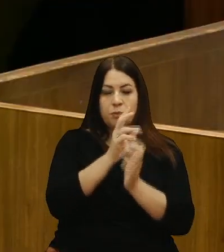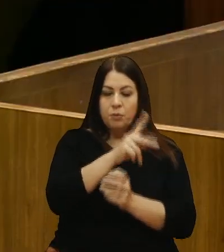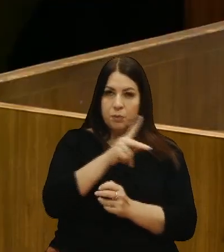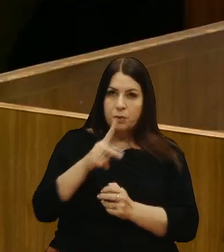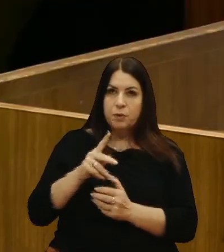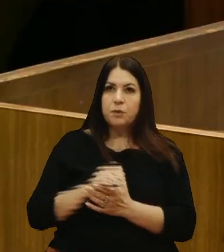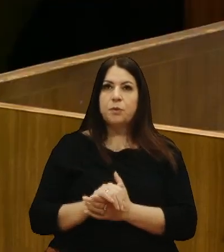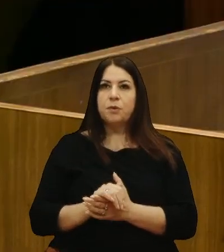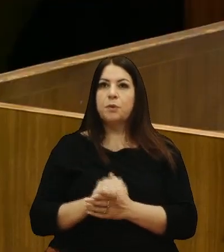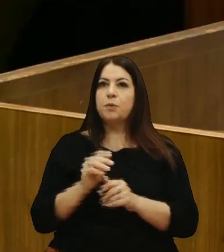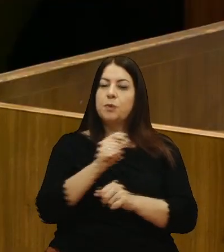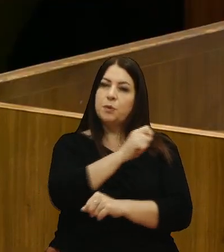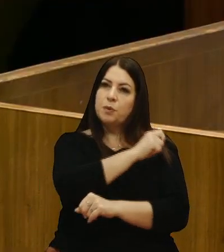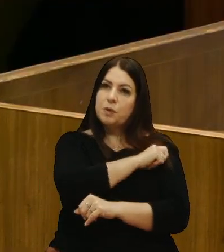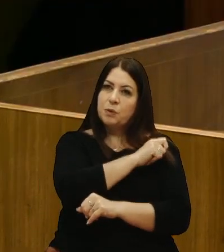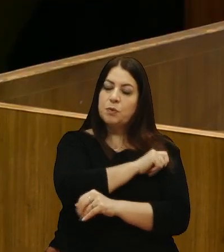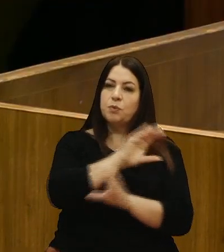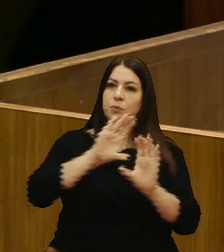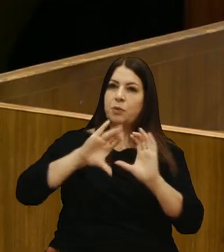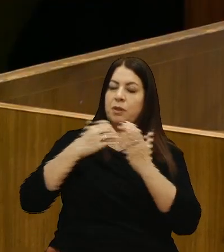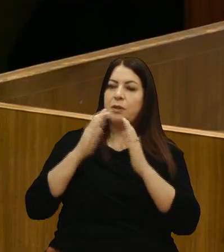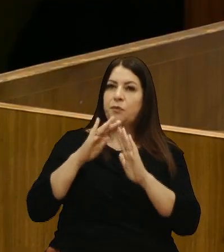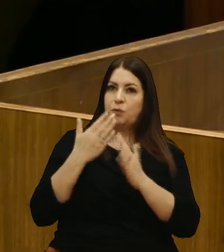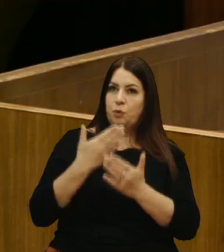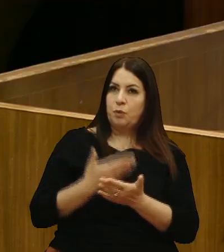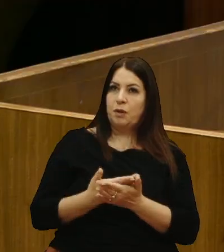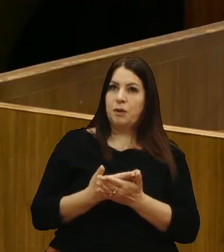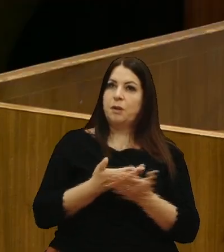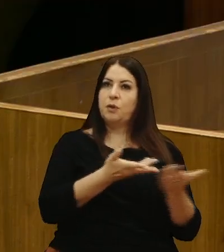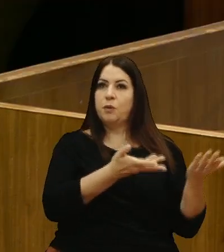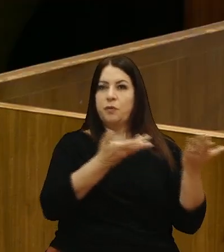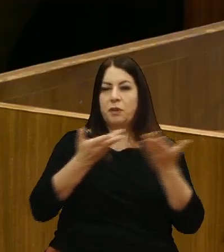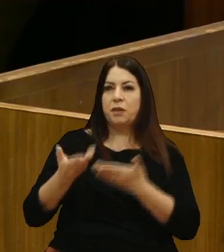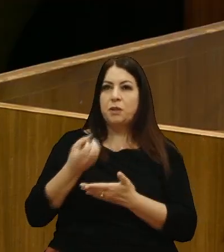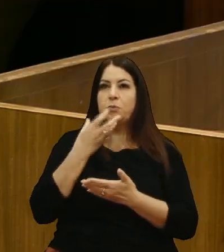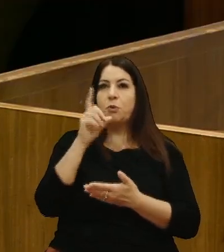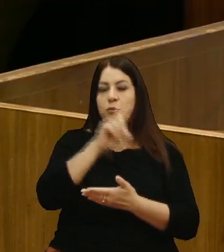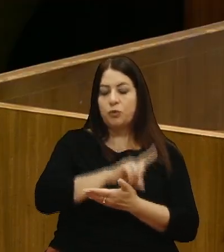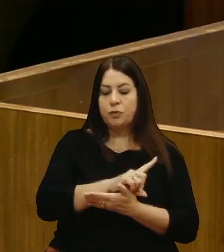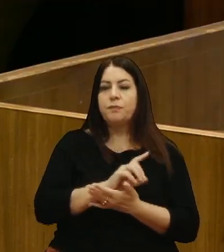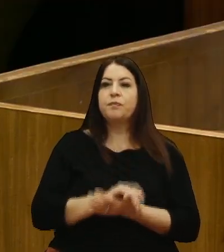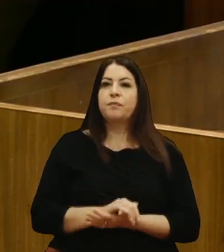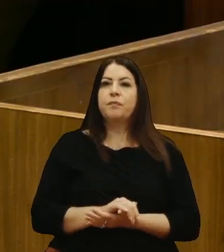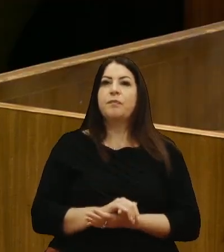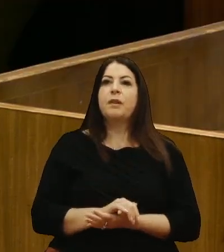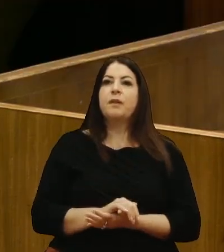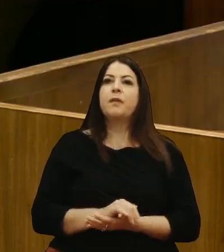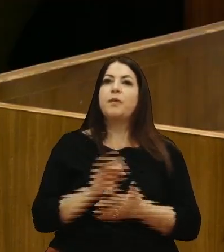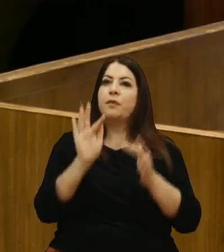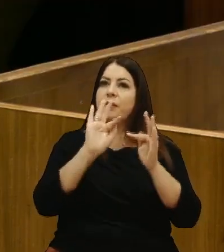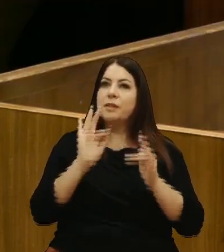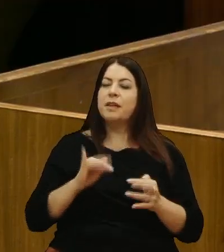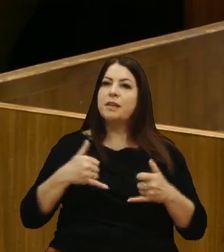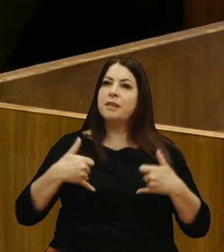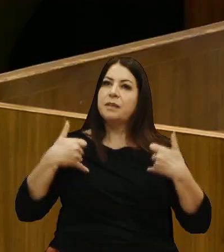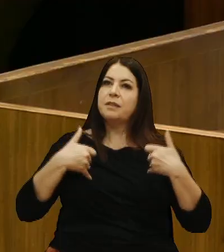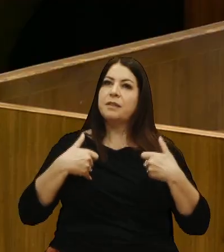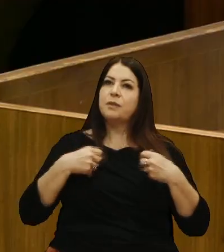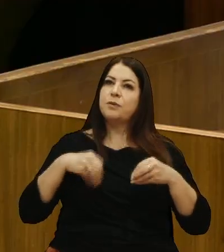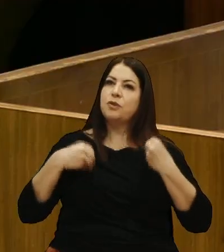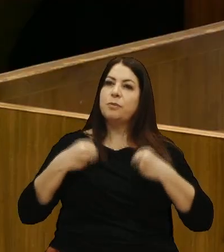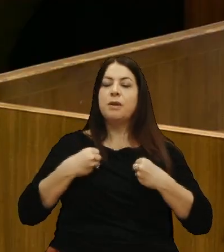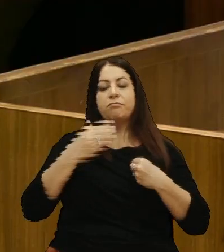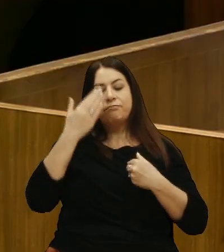professores, estudantes, comunidade escolar e convidados, bom dia. É com grande alegria e sentimento de